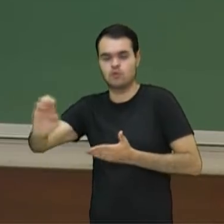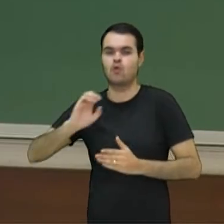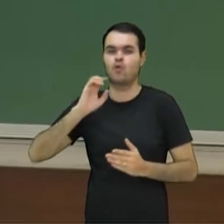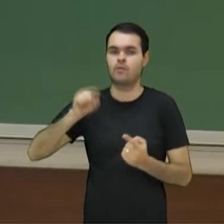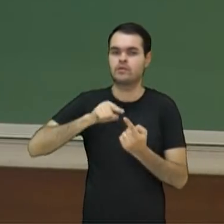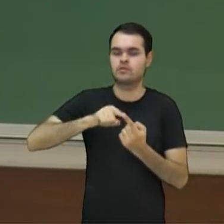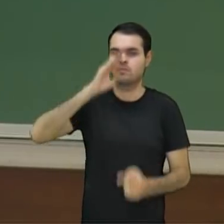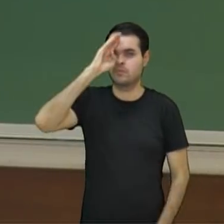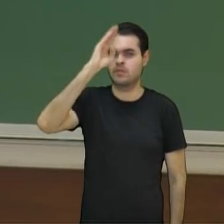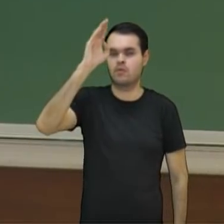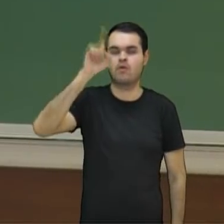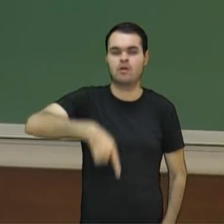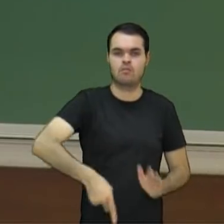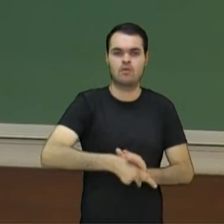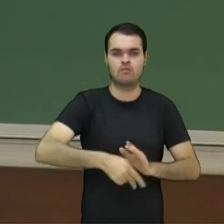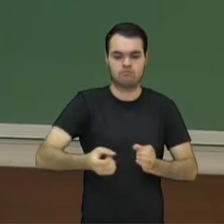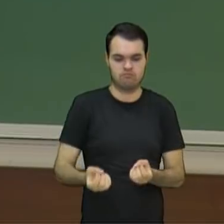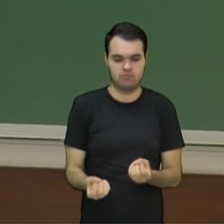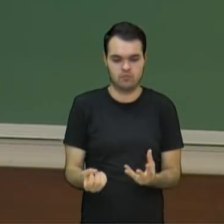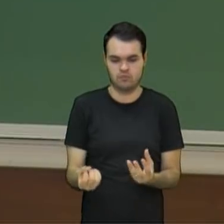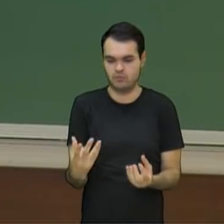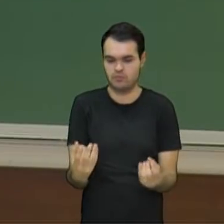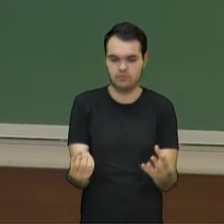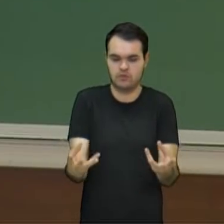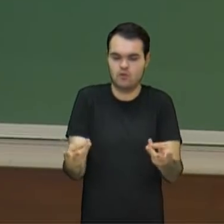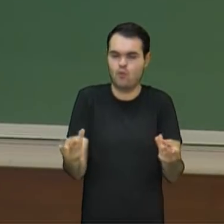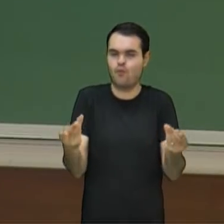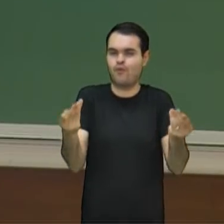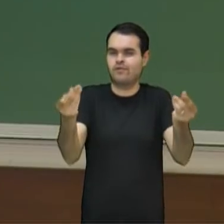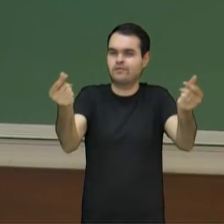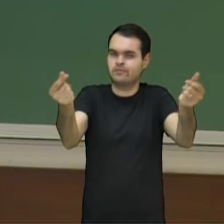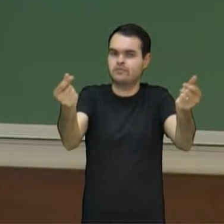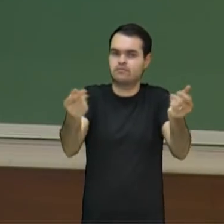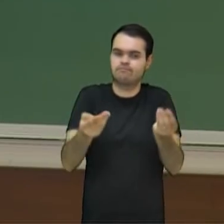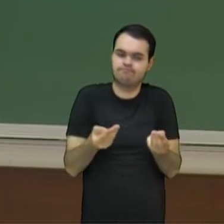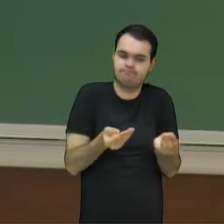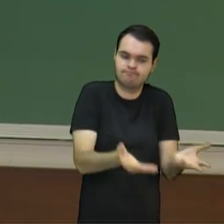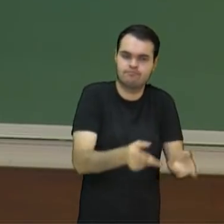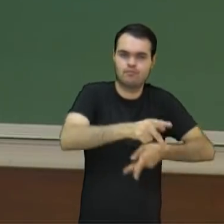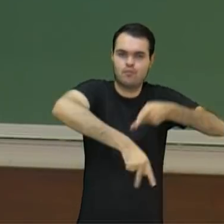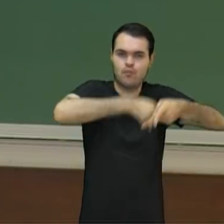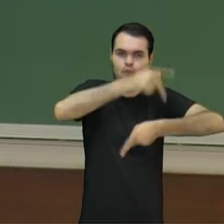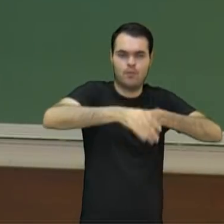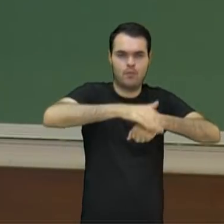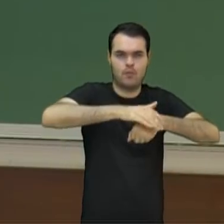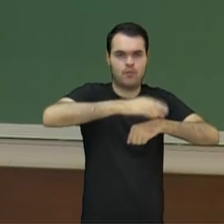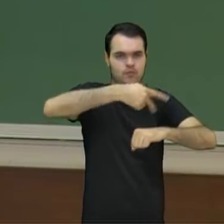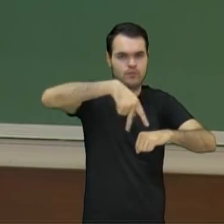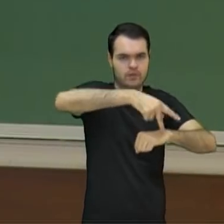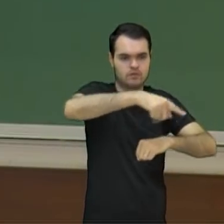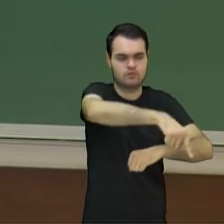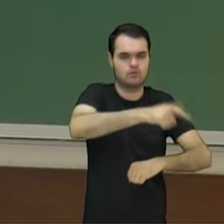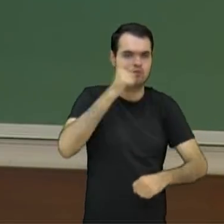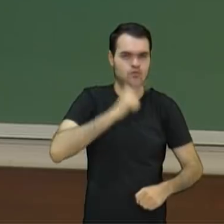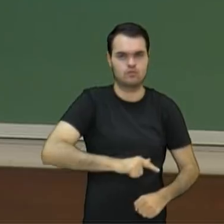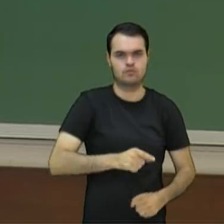objetivo principal é produzir algo de qualidade para que a população do próprio país possa